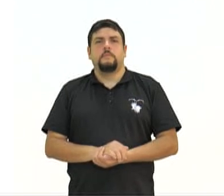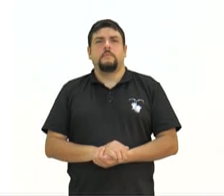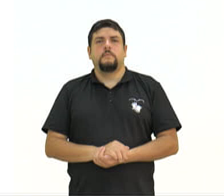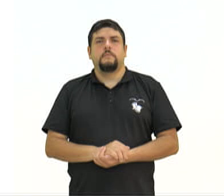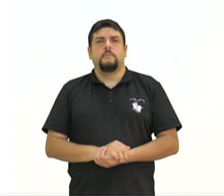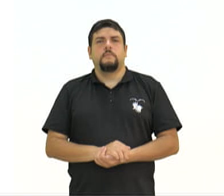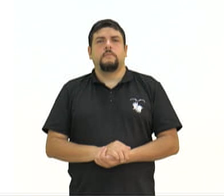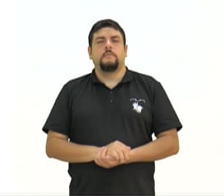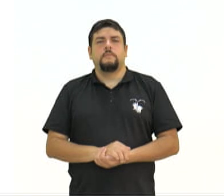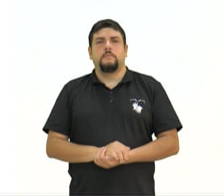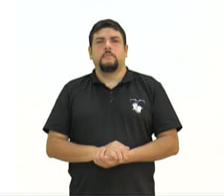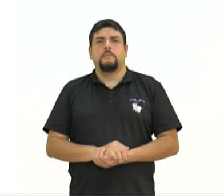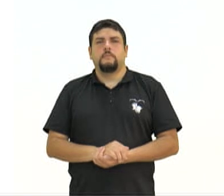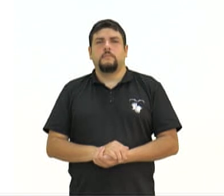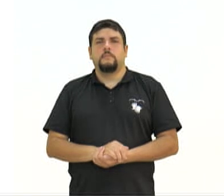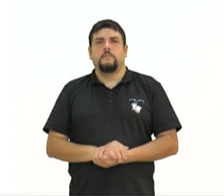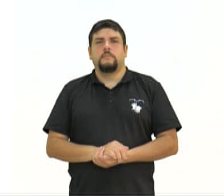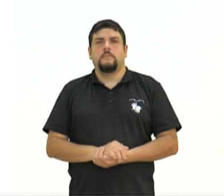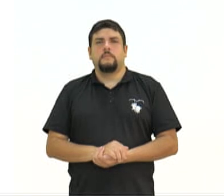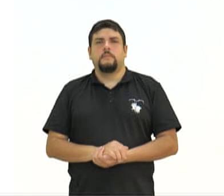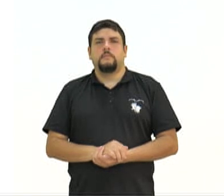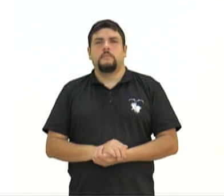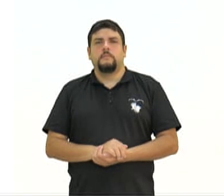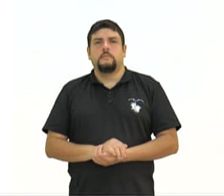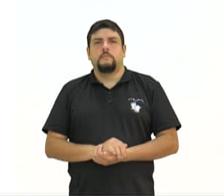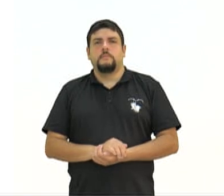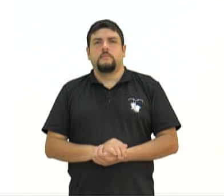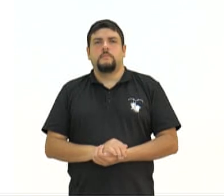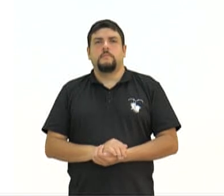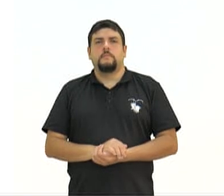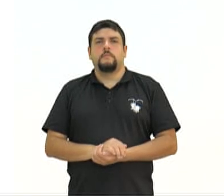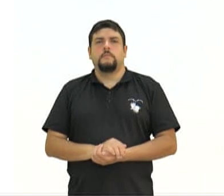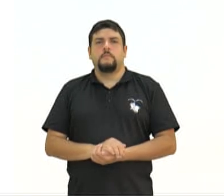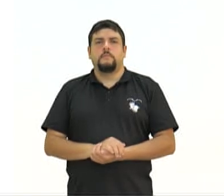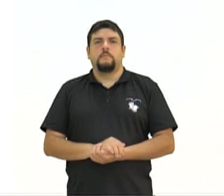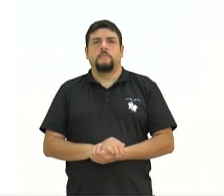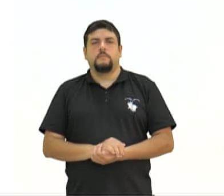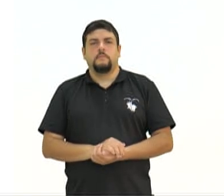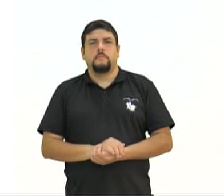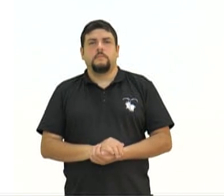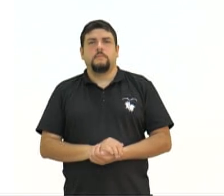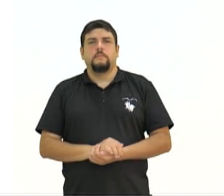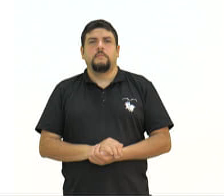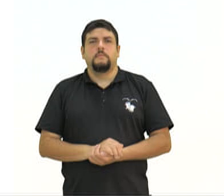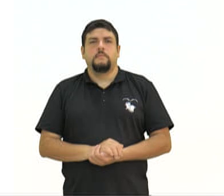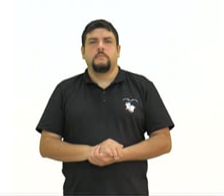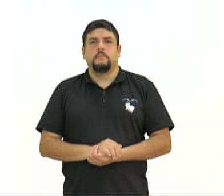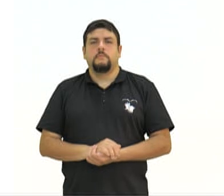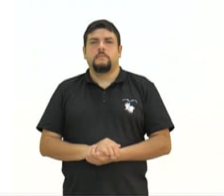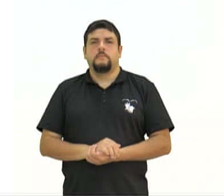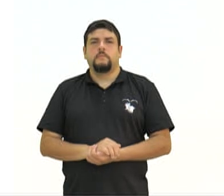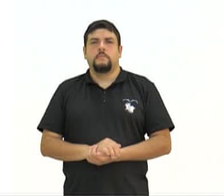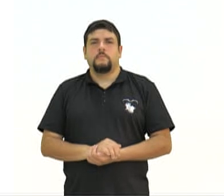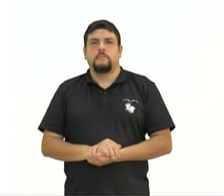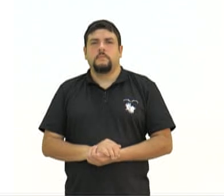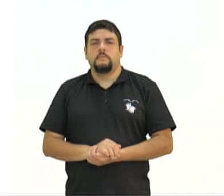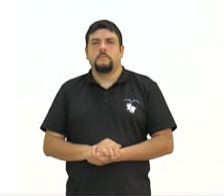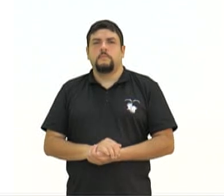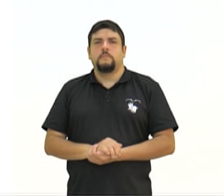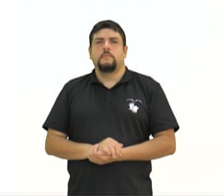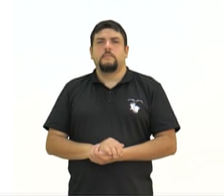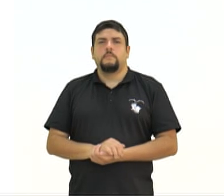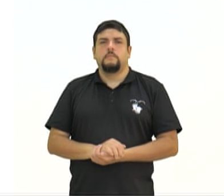el hueco, ¿né? Entonces, señalamos acá tênis. El público asiste a un partido de